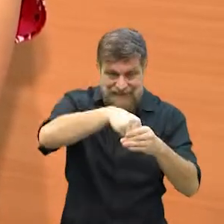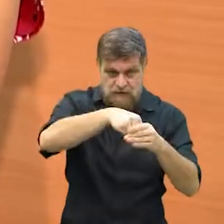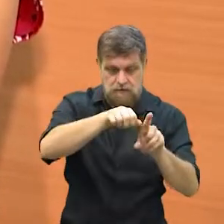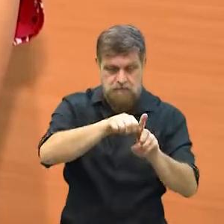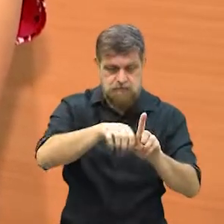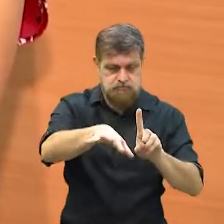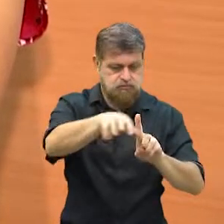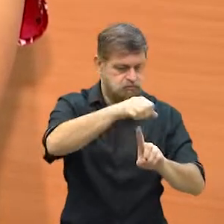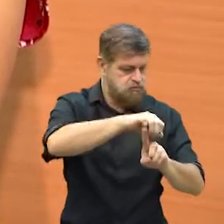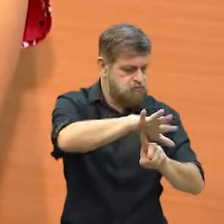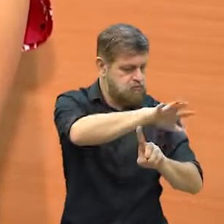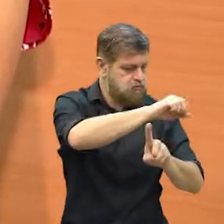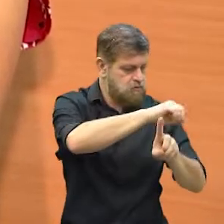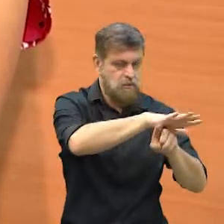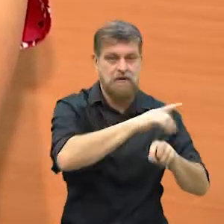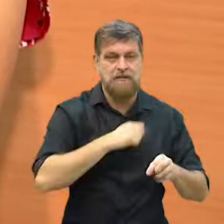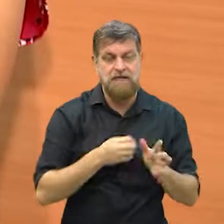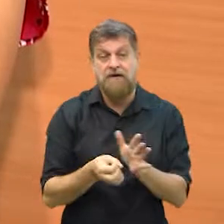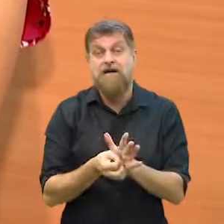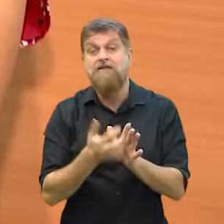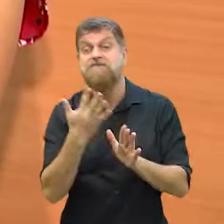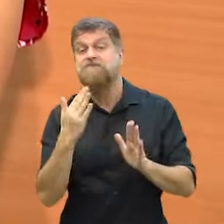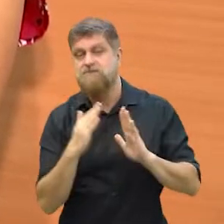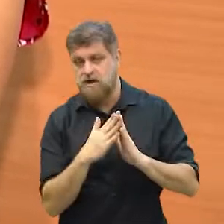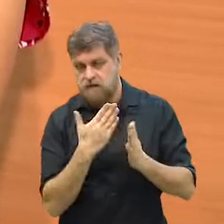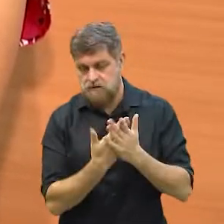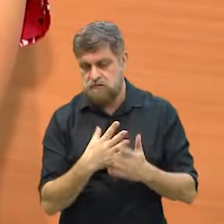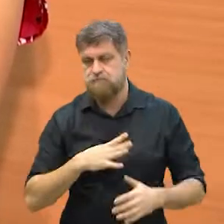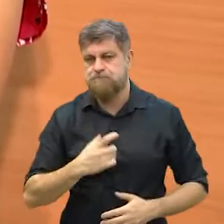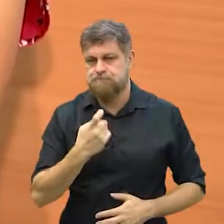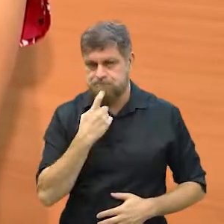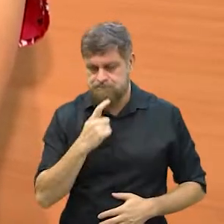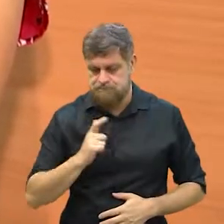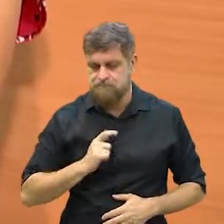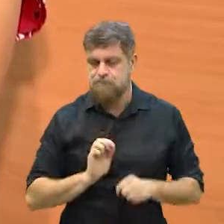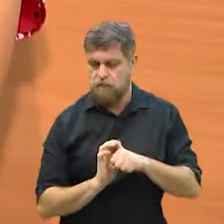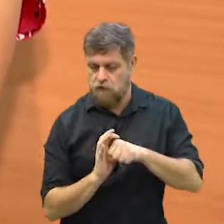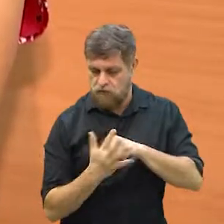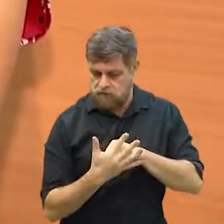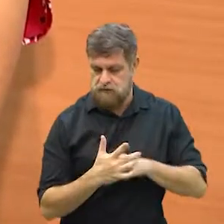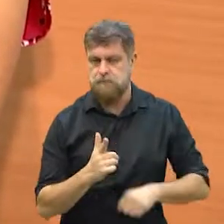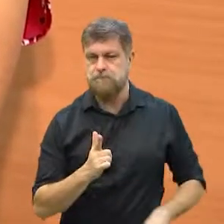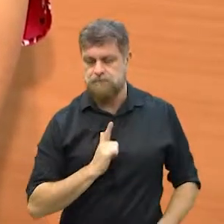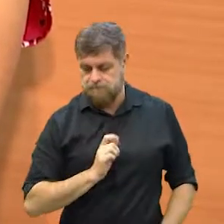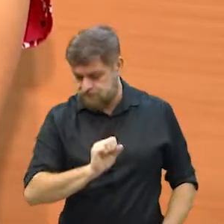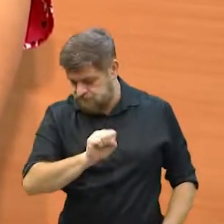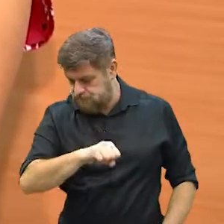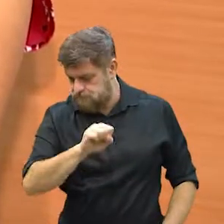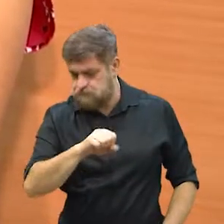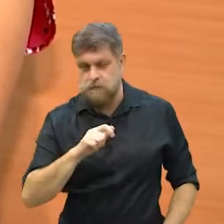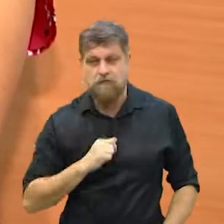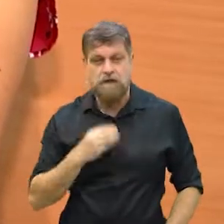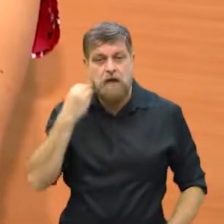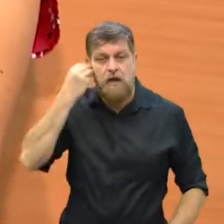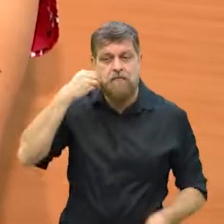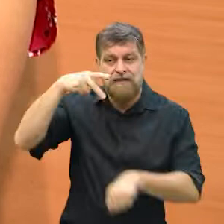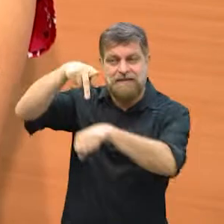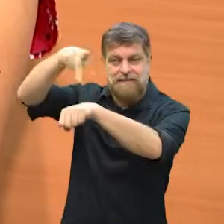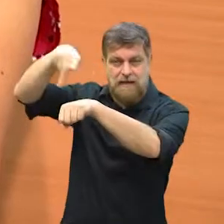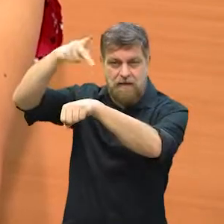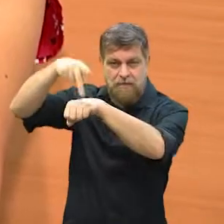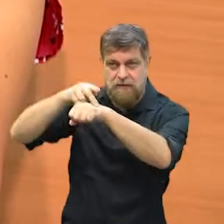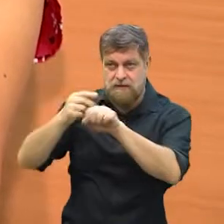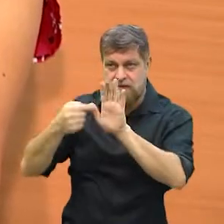escolas. São várias escolas de Campinas que tiveram surto de Covid. Experiências de países